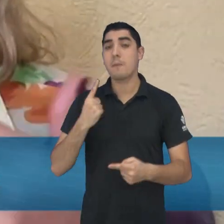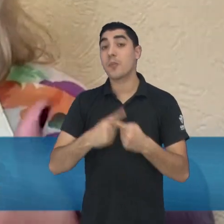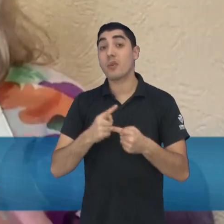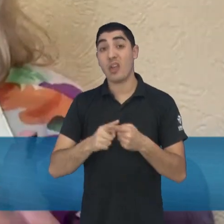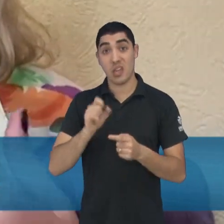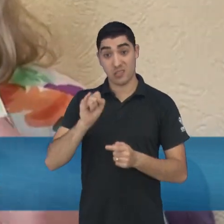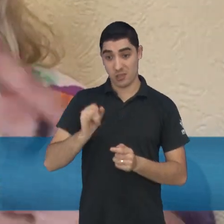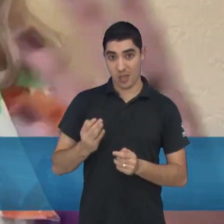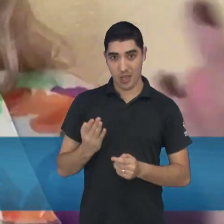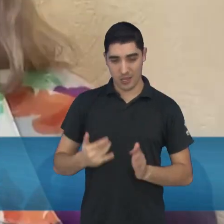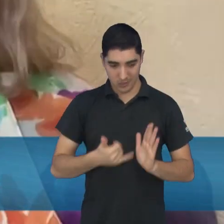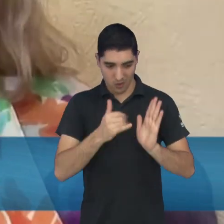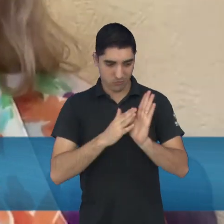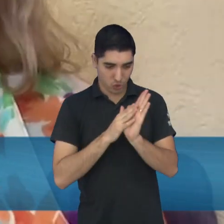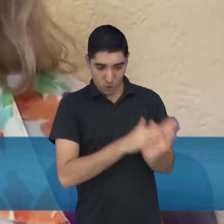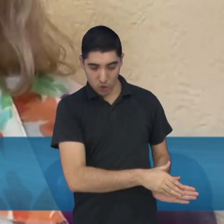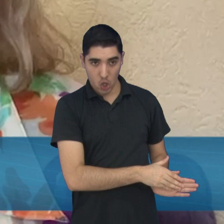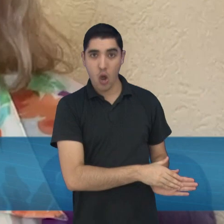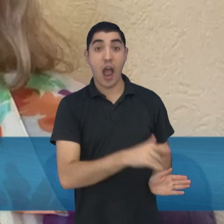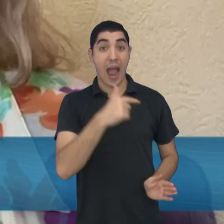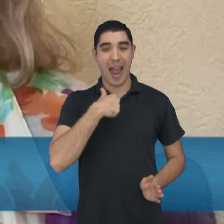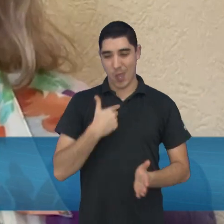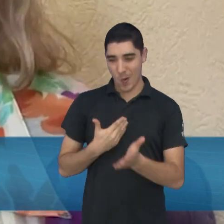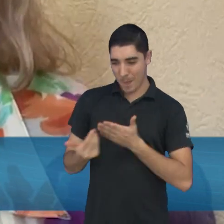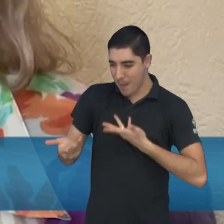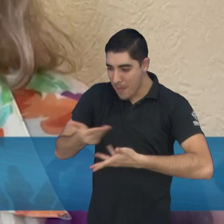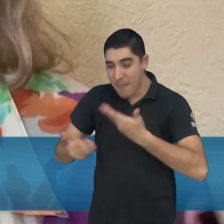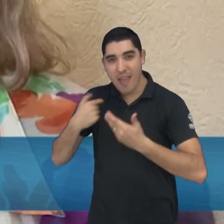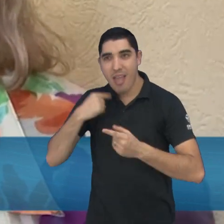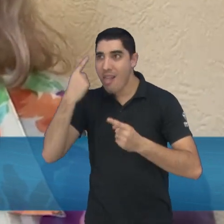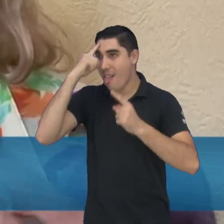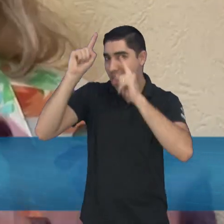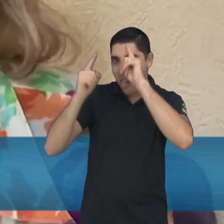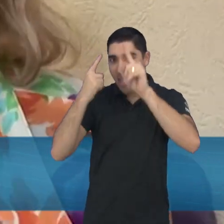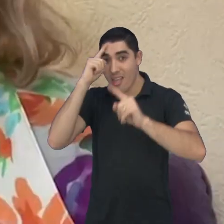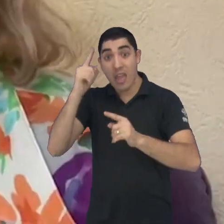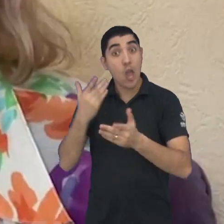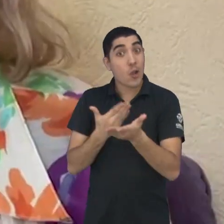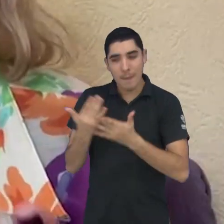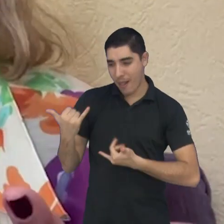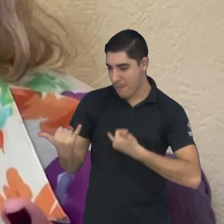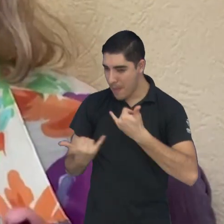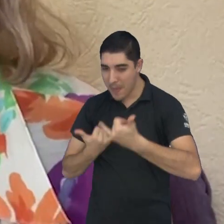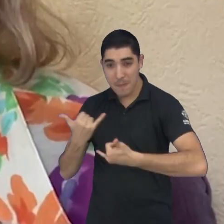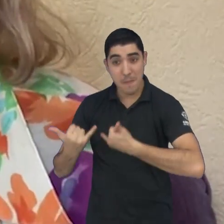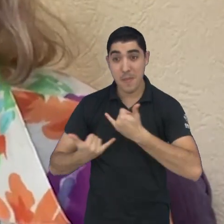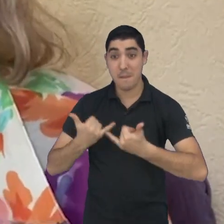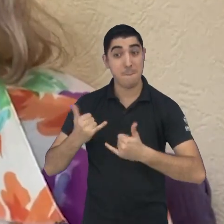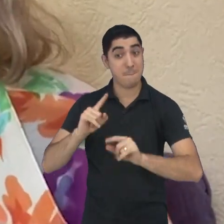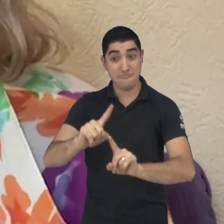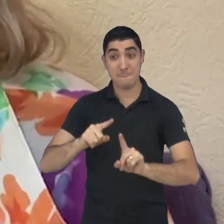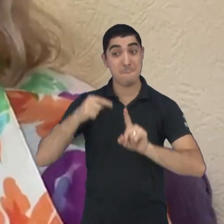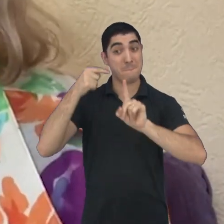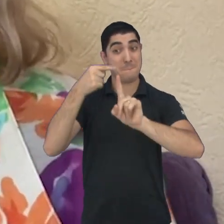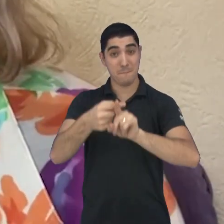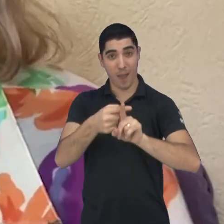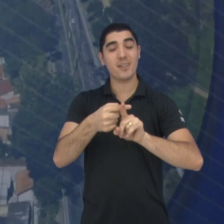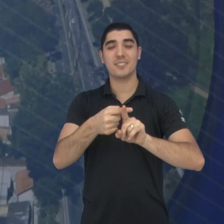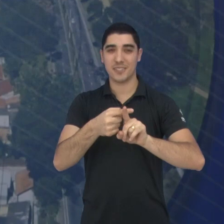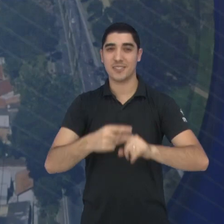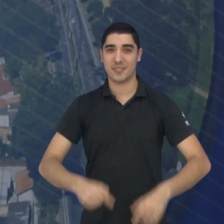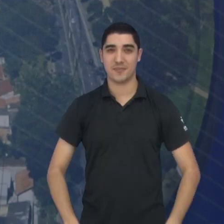saiu, eu entrei, a criatividade voltou e as brincadeiras se tornaram muito mais frequentes e usuais do que